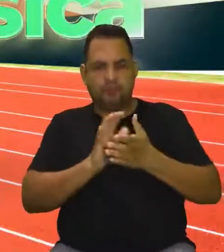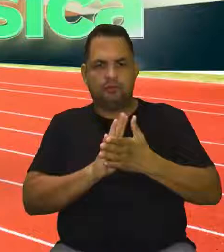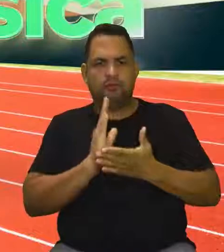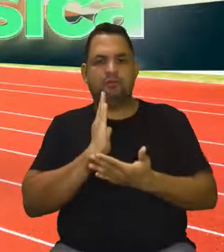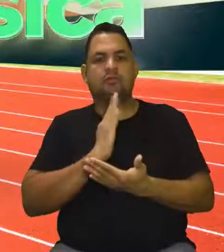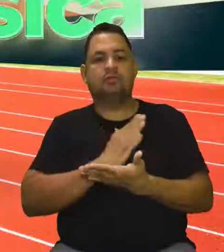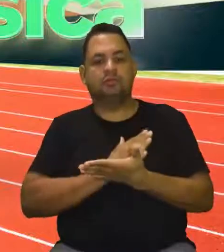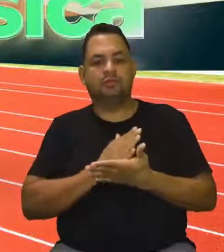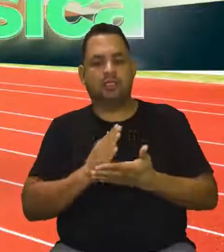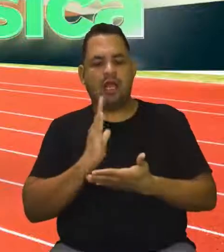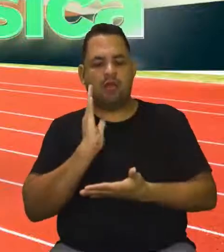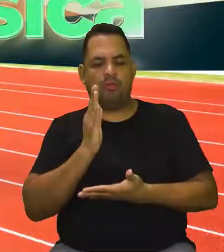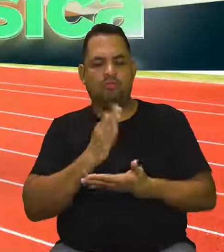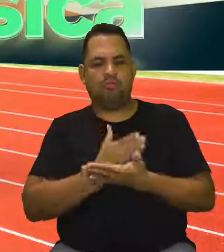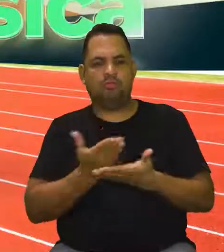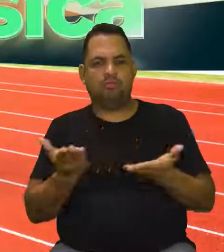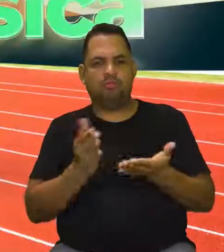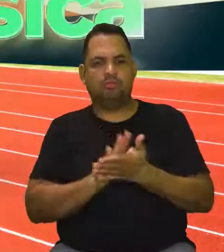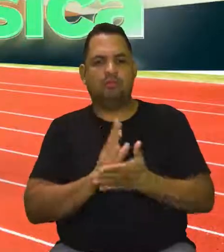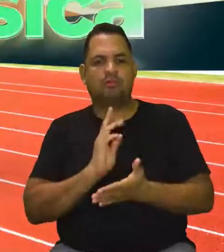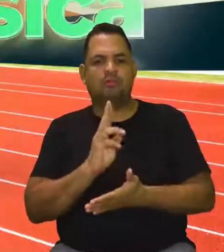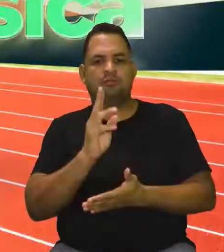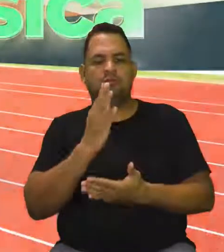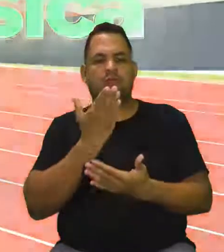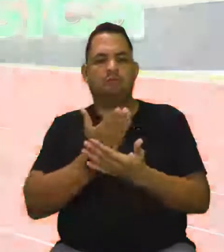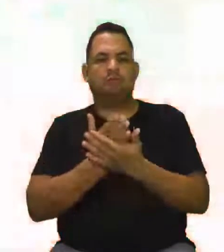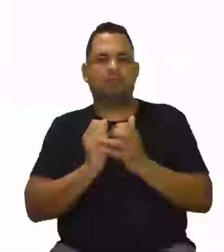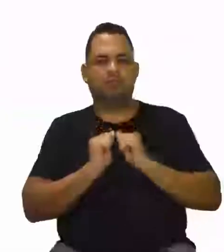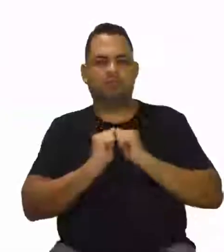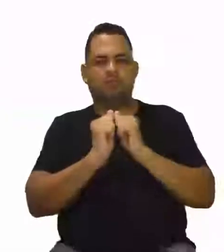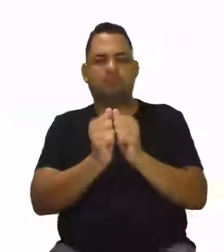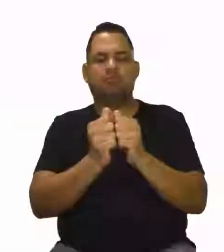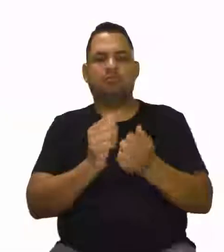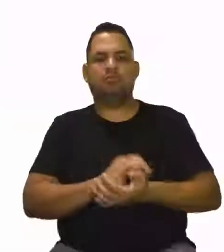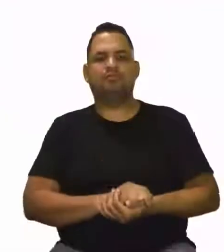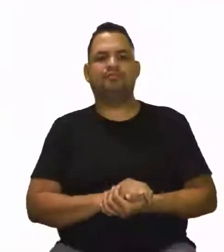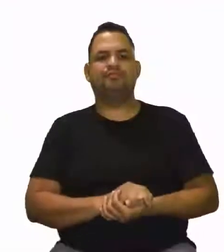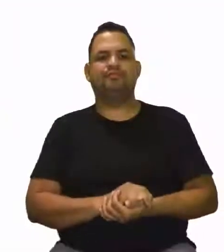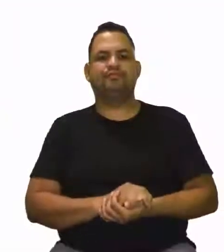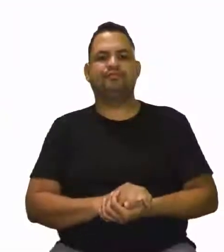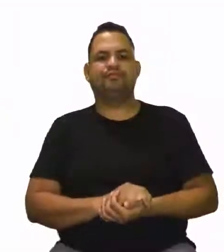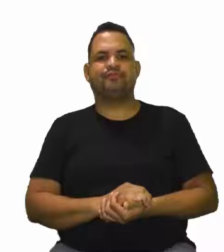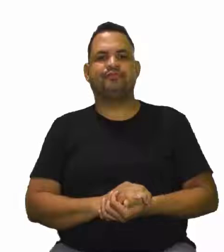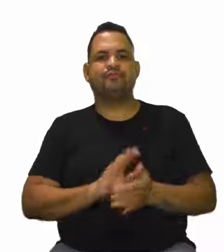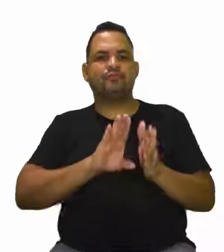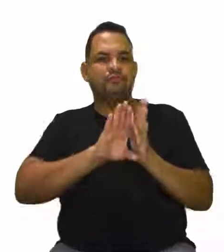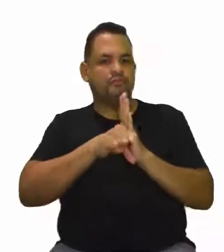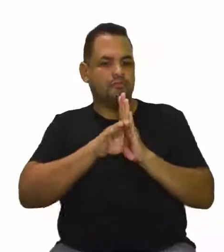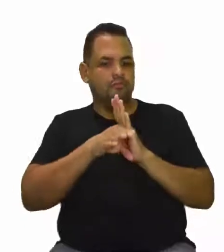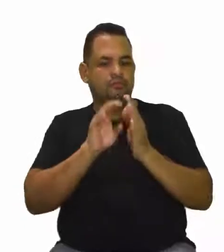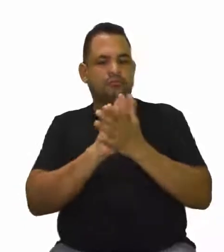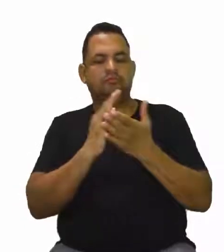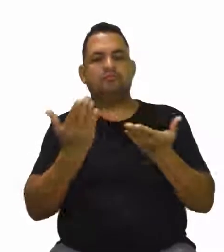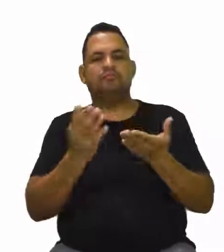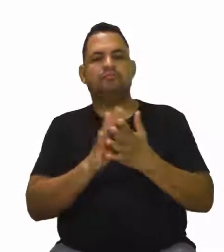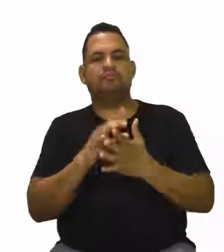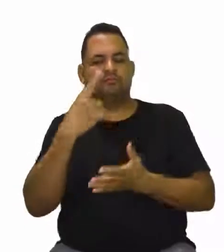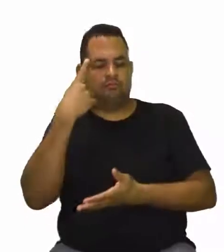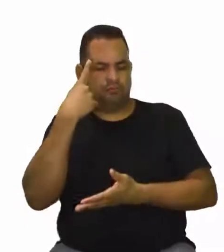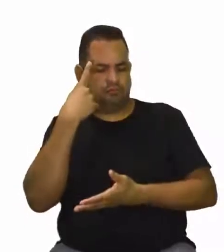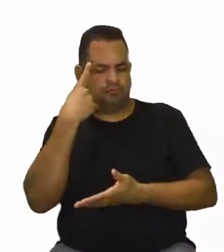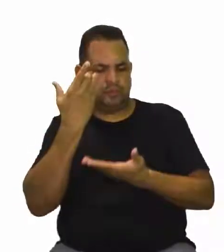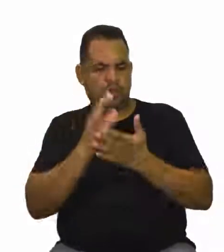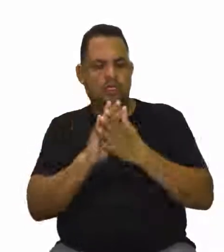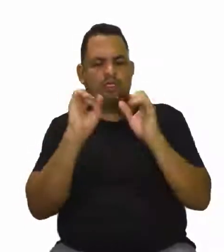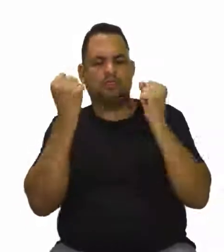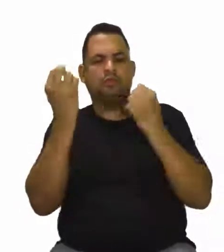a introdução, agora vamos continuar na aula. Acompanha comigo aí. Então, em relação ao conceito, quando a gente pensa aí, o que